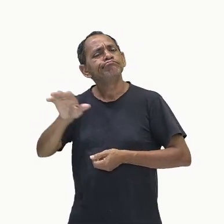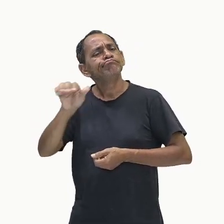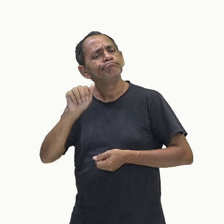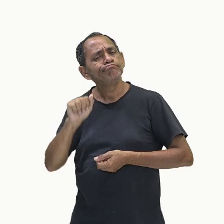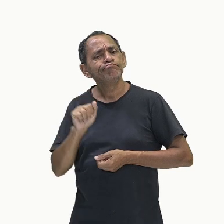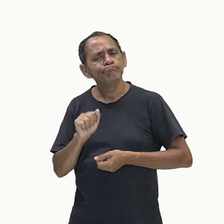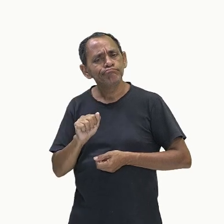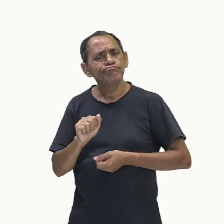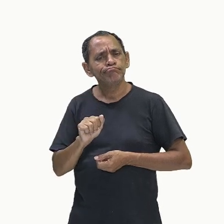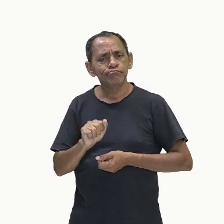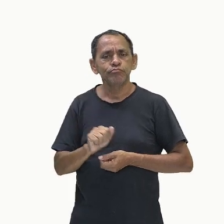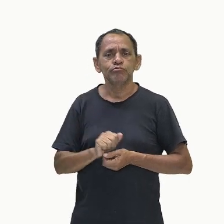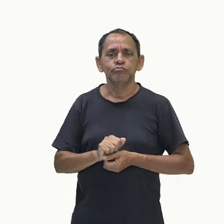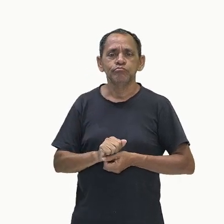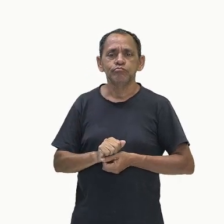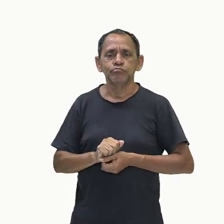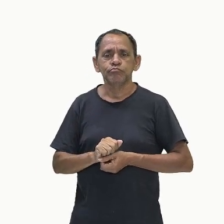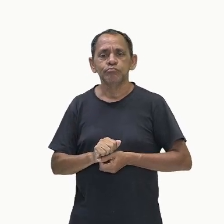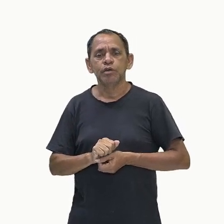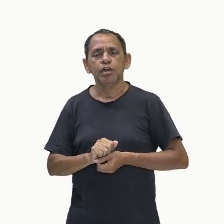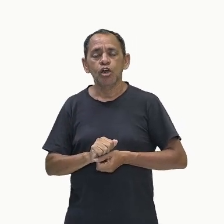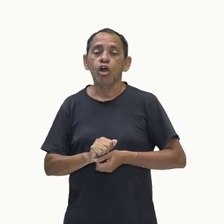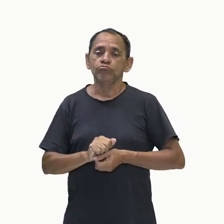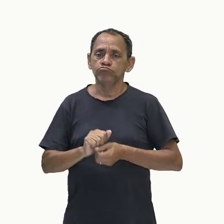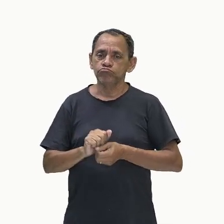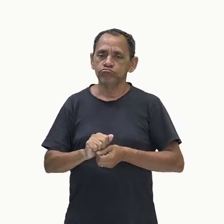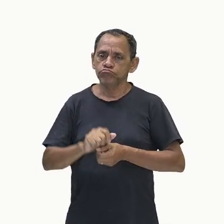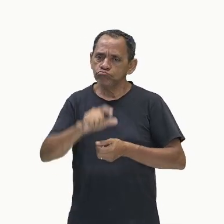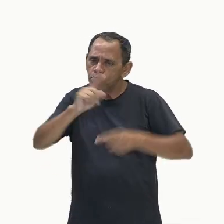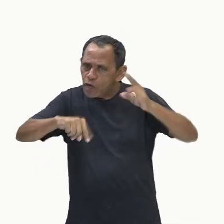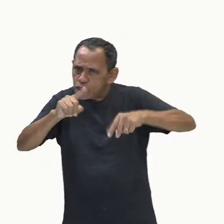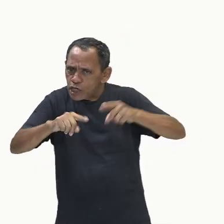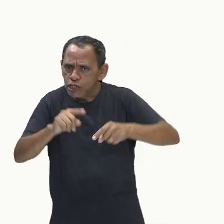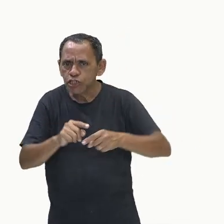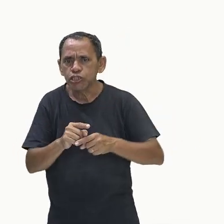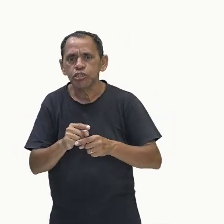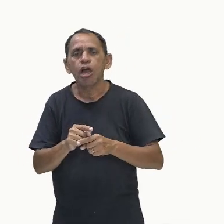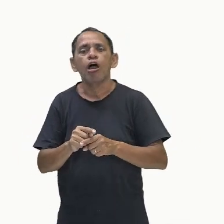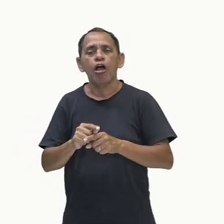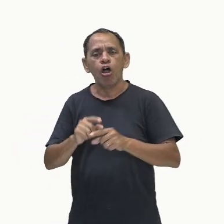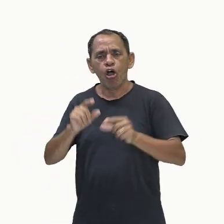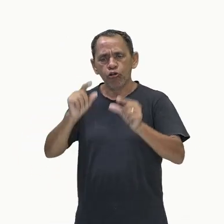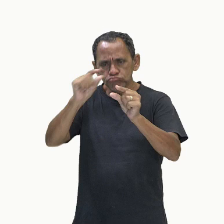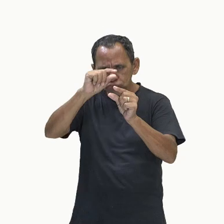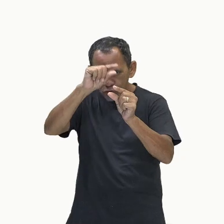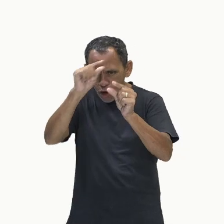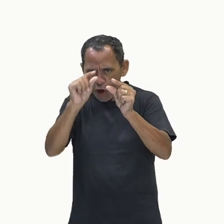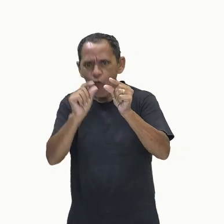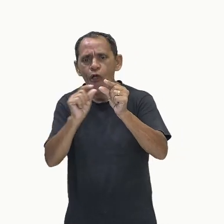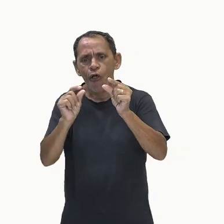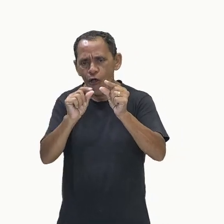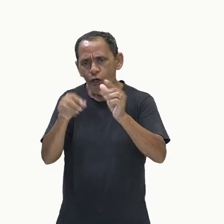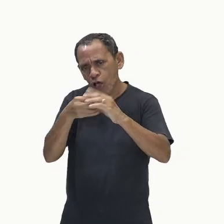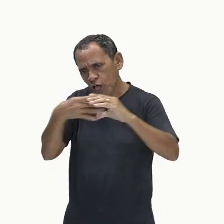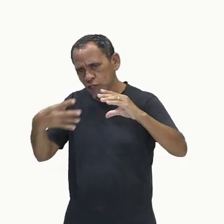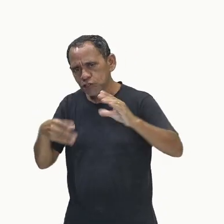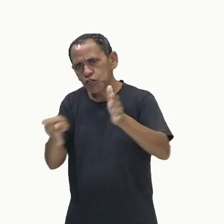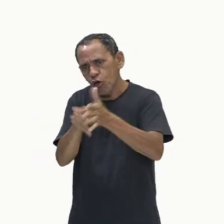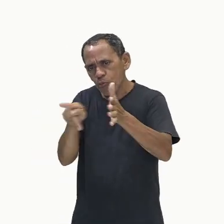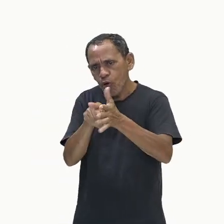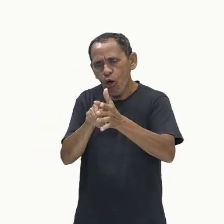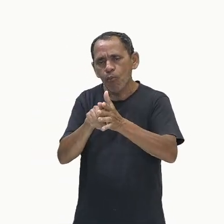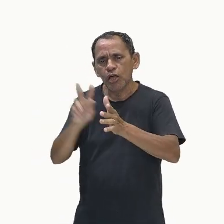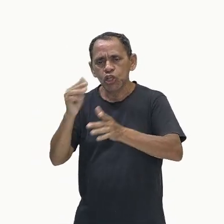os cromossomos e parear eles conforme a sua característica morfológica. Geralmente eles são